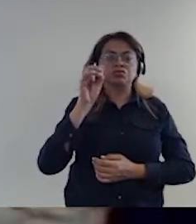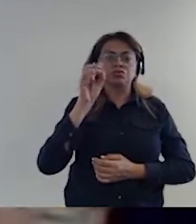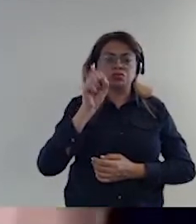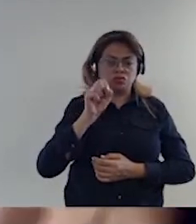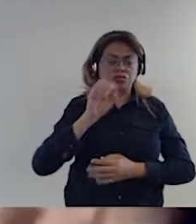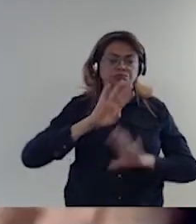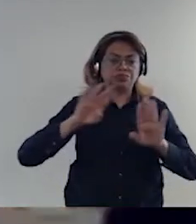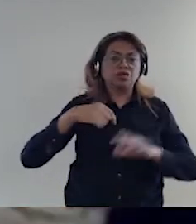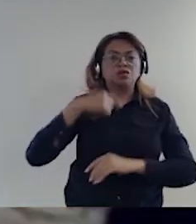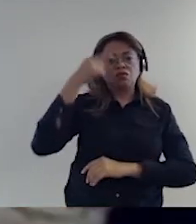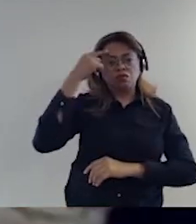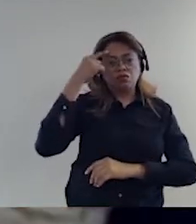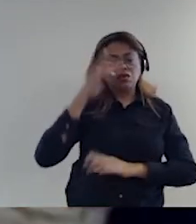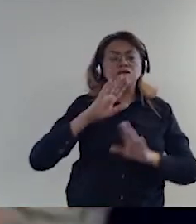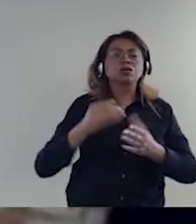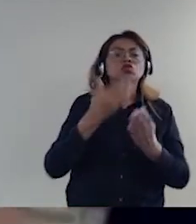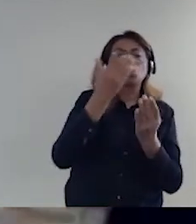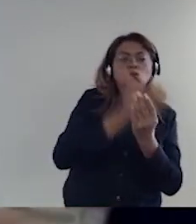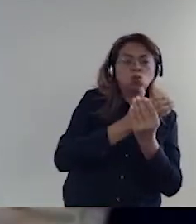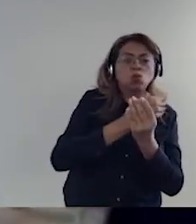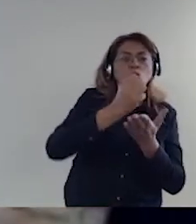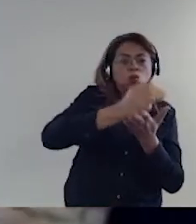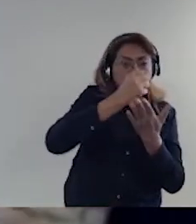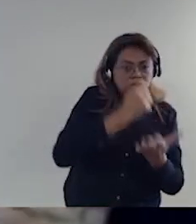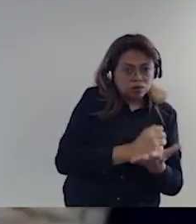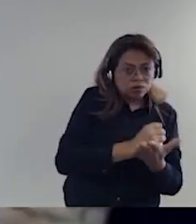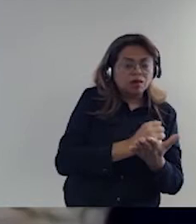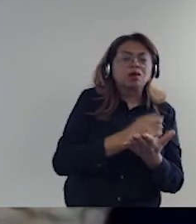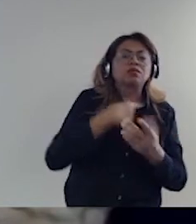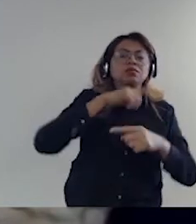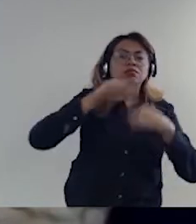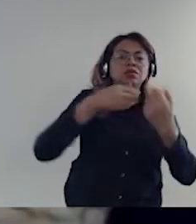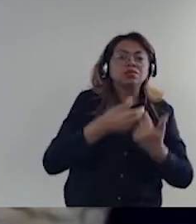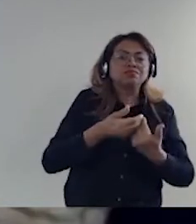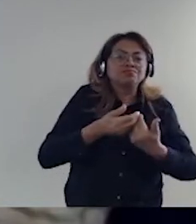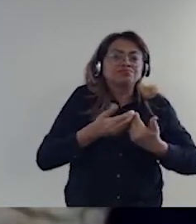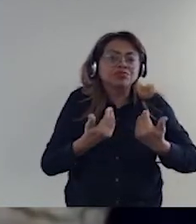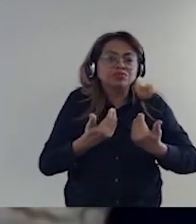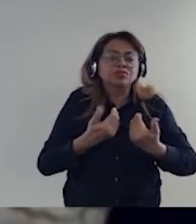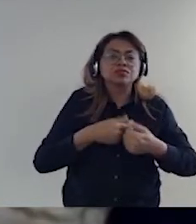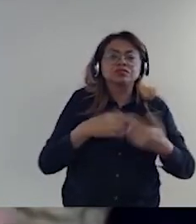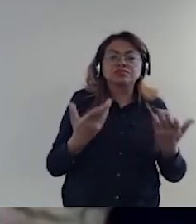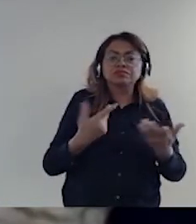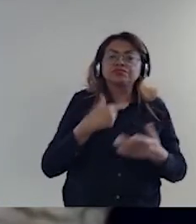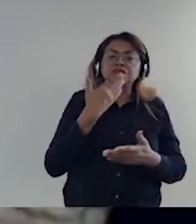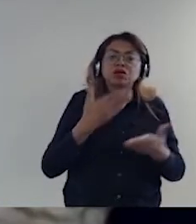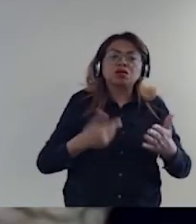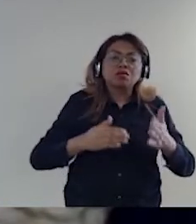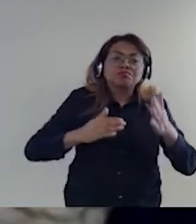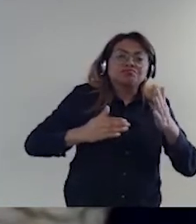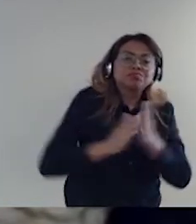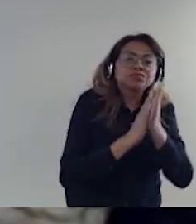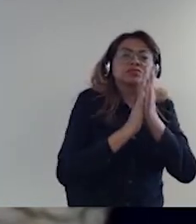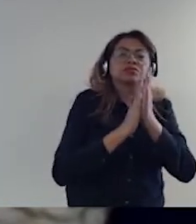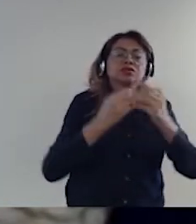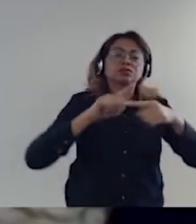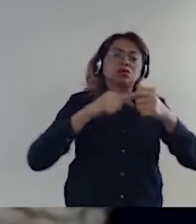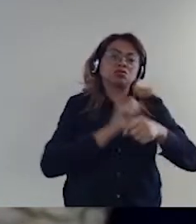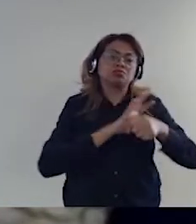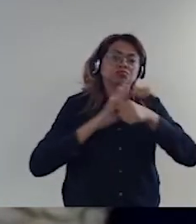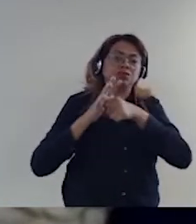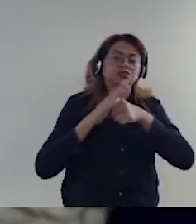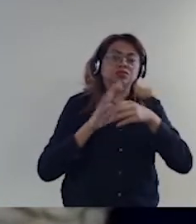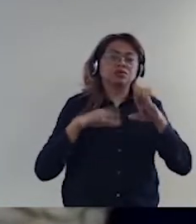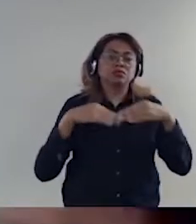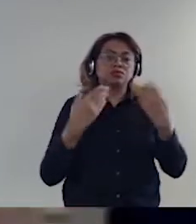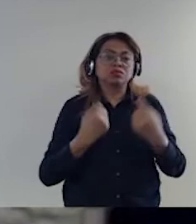é apanhada, atingida por este período enorme de disrupção, sofreram algum impacto. Se calhar nos planos